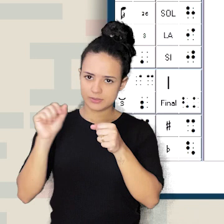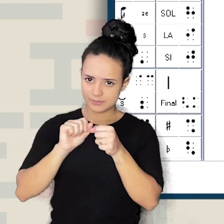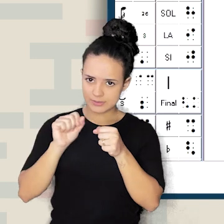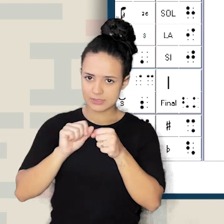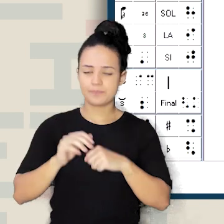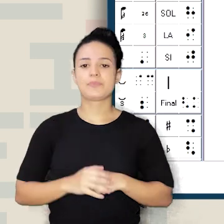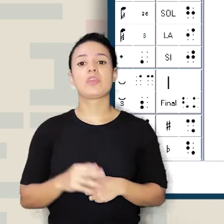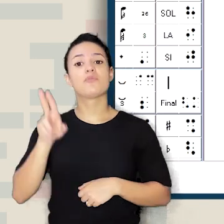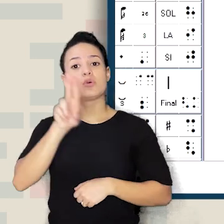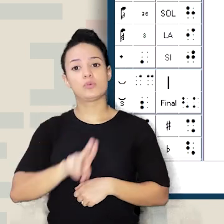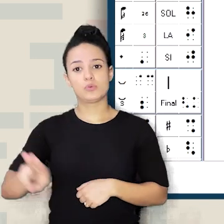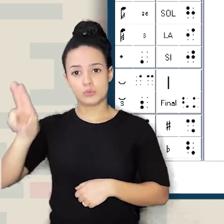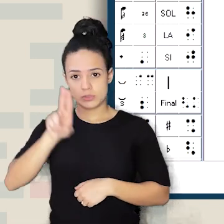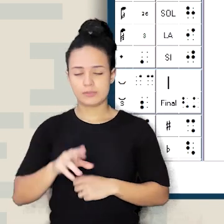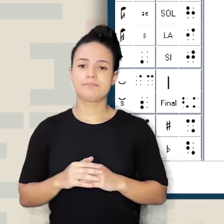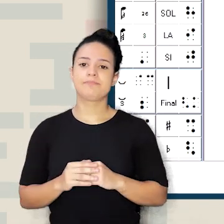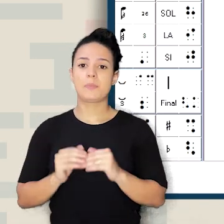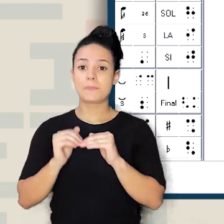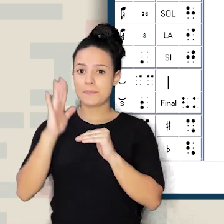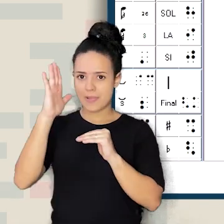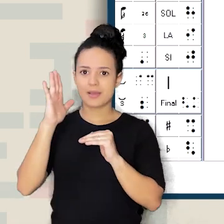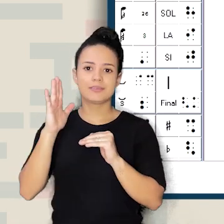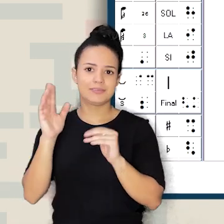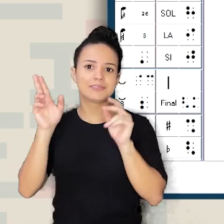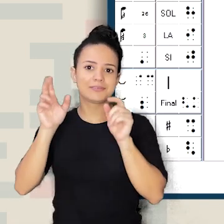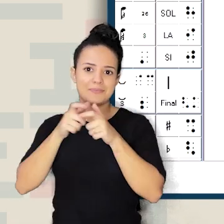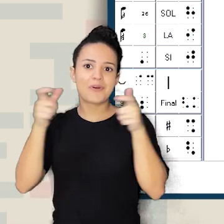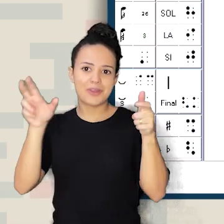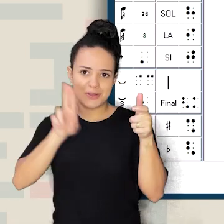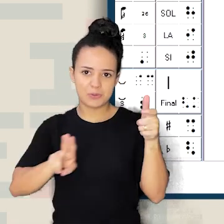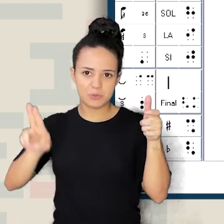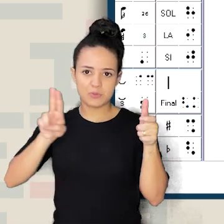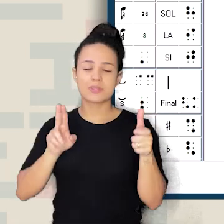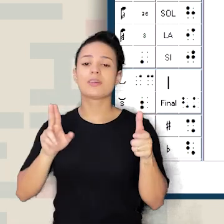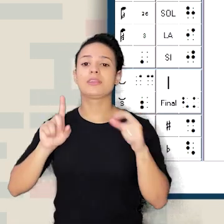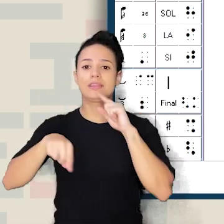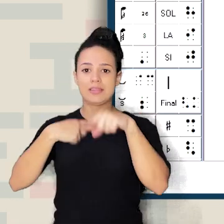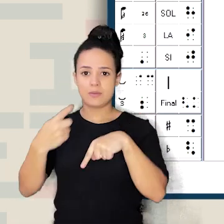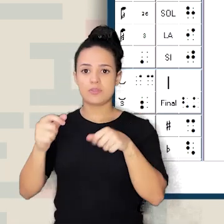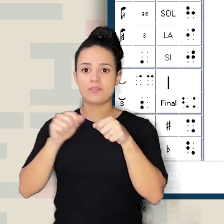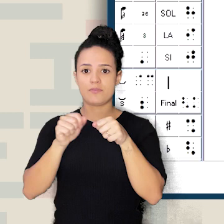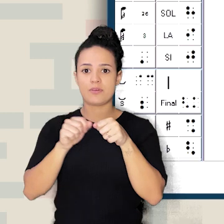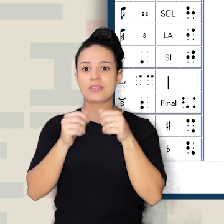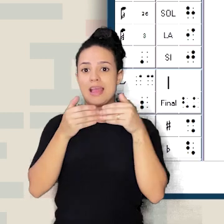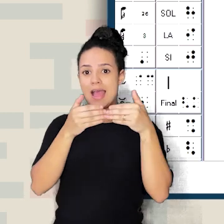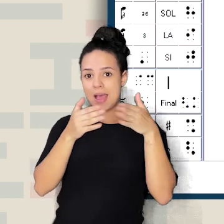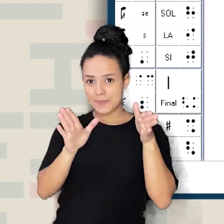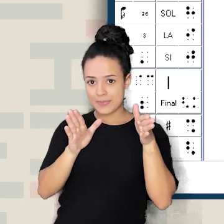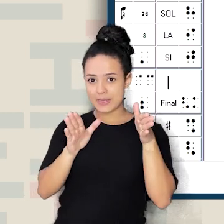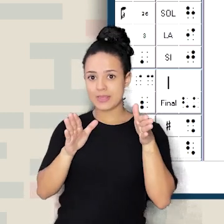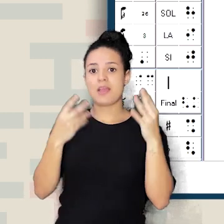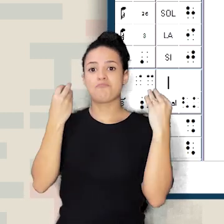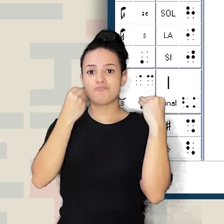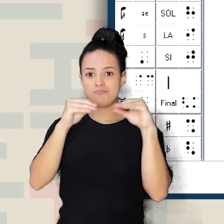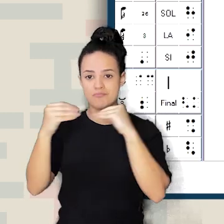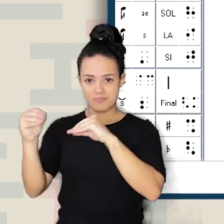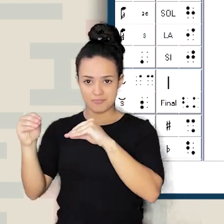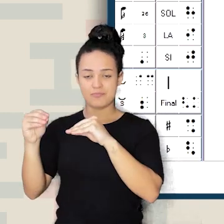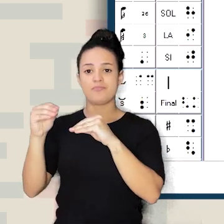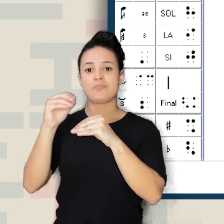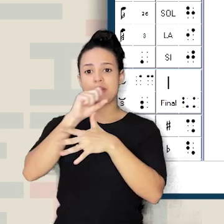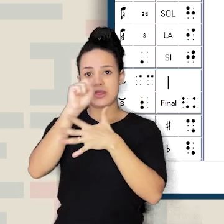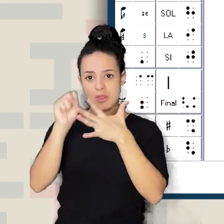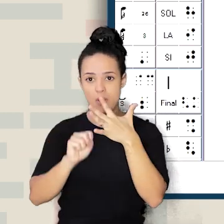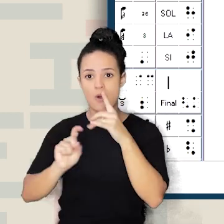ligadura de frase, existem algumas formas de fazer ela. Eu vou utilizar aqui a mais usual, tá? E eu vou fazer o seguinte. Eu vou